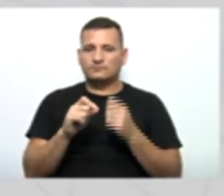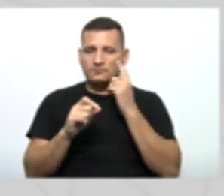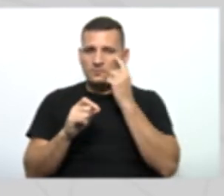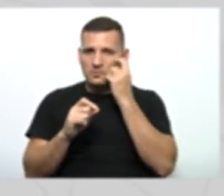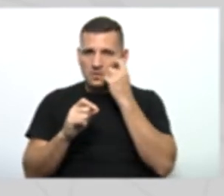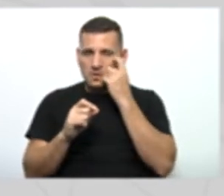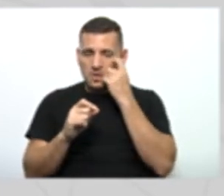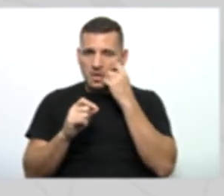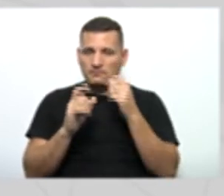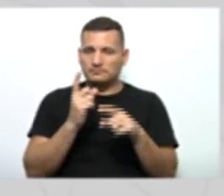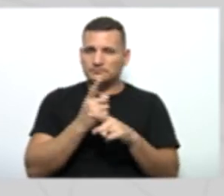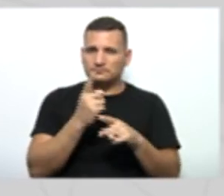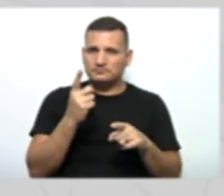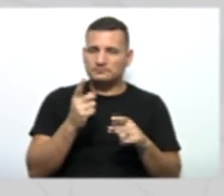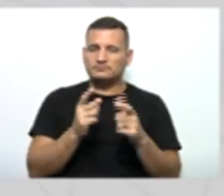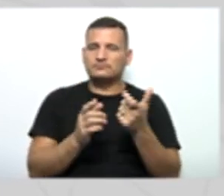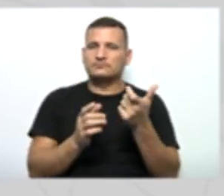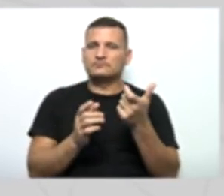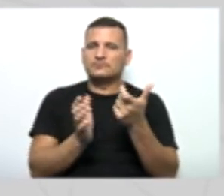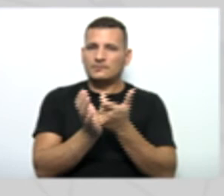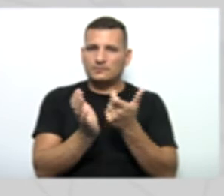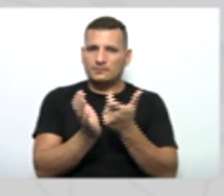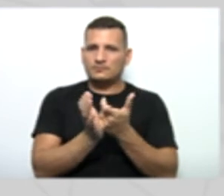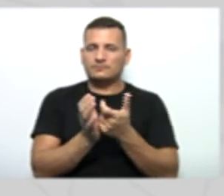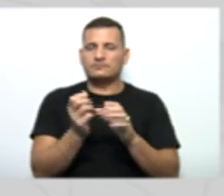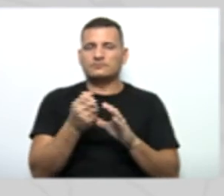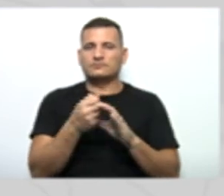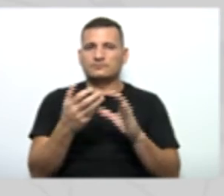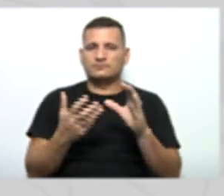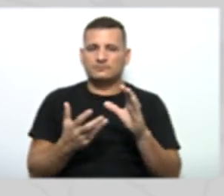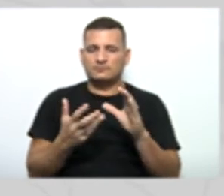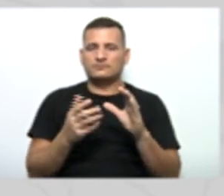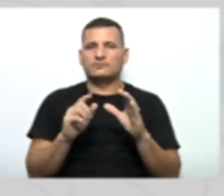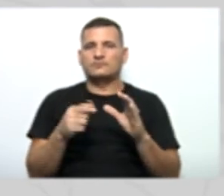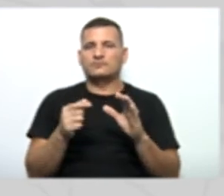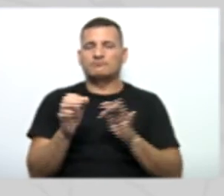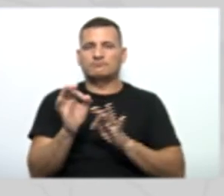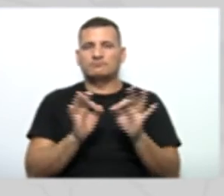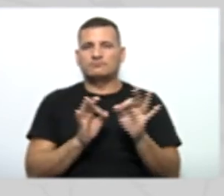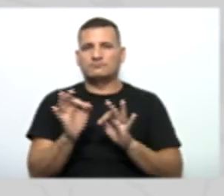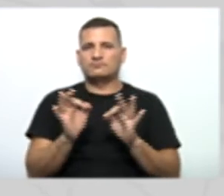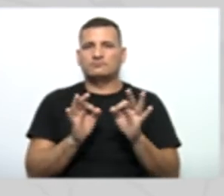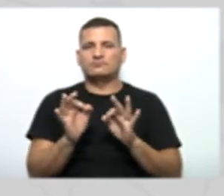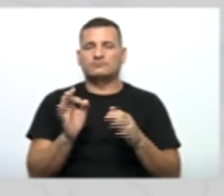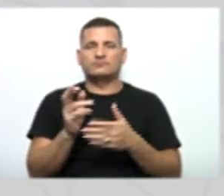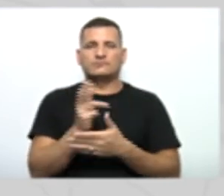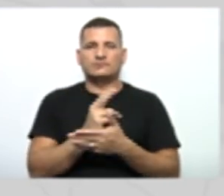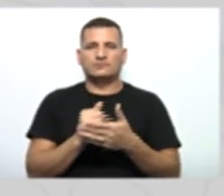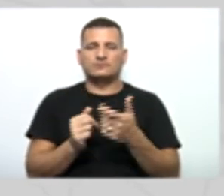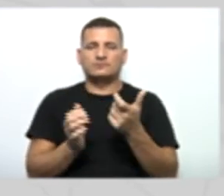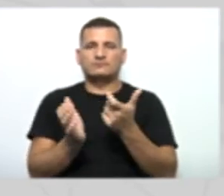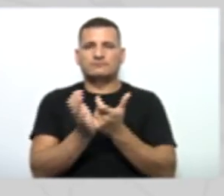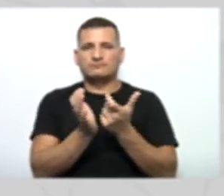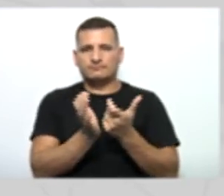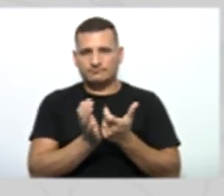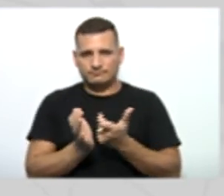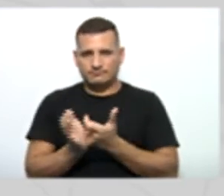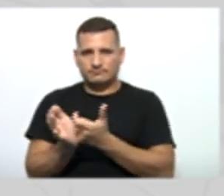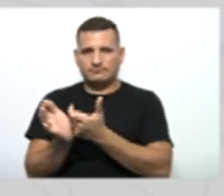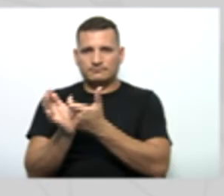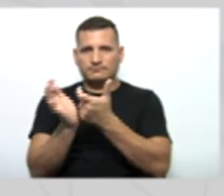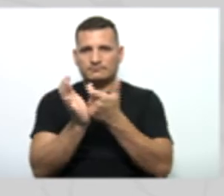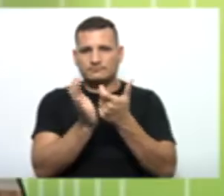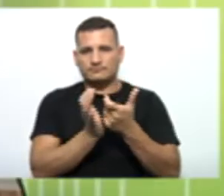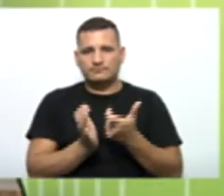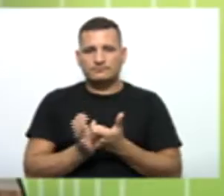do estudo de caso. Identifique os atributos e montar o diagrama de classe. Então, assim, ó, vem